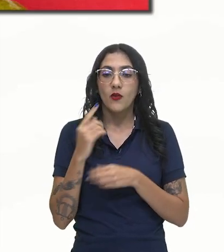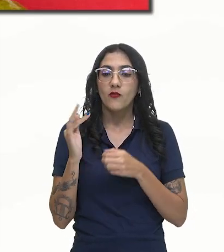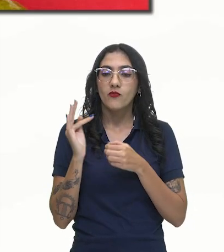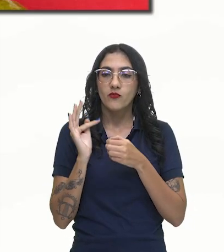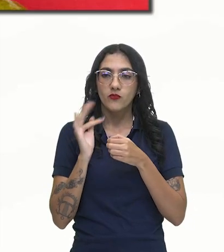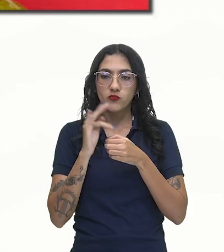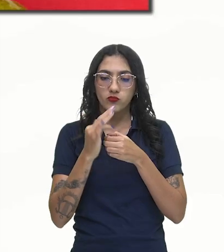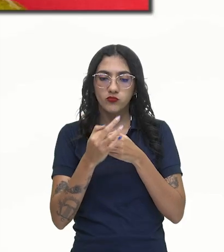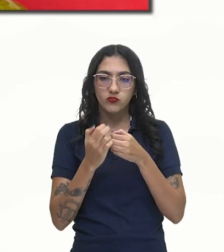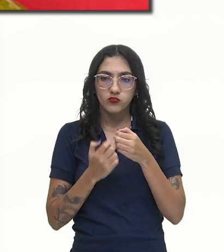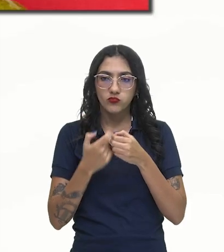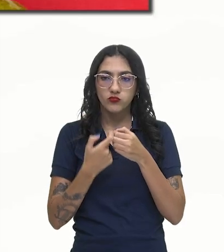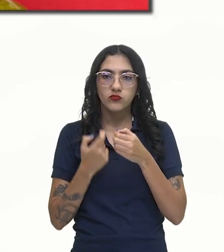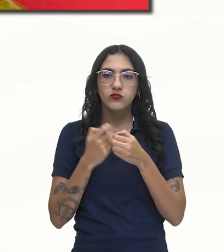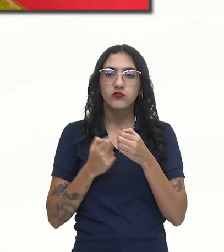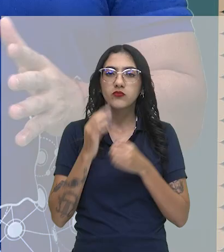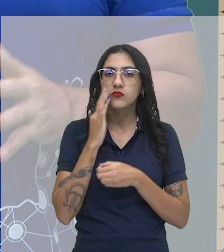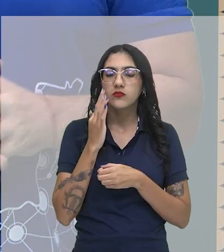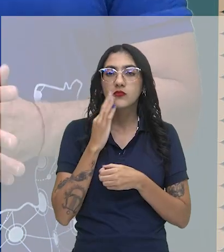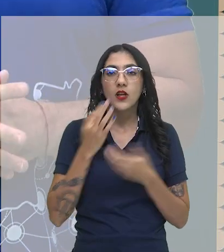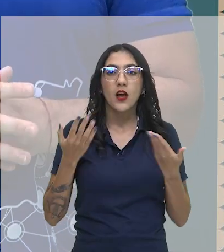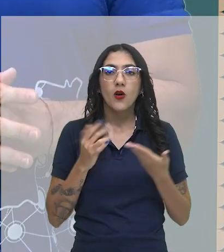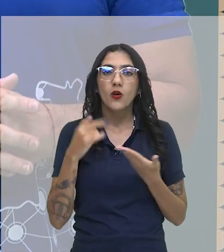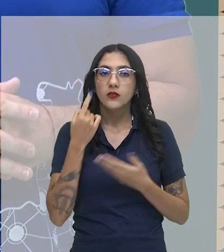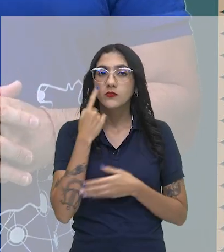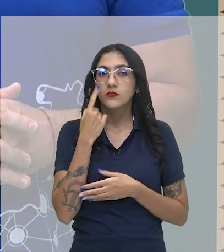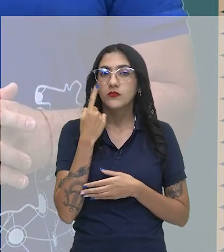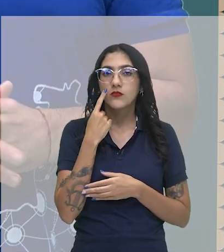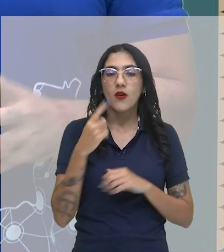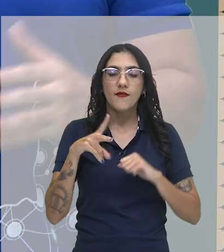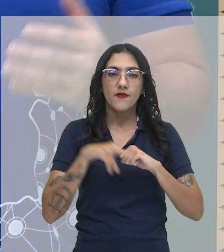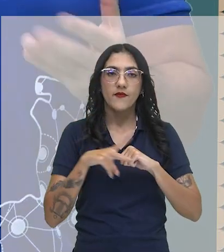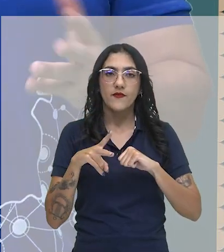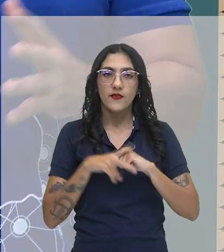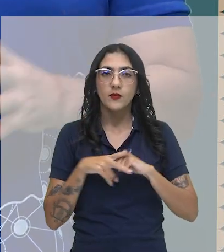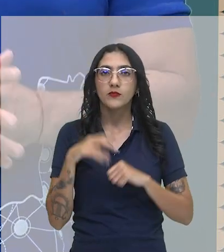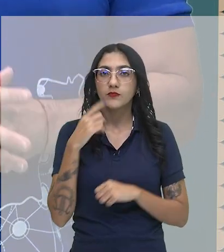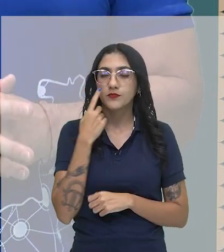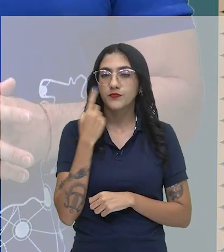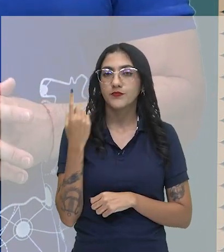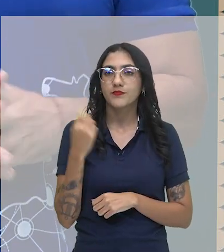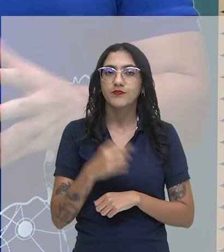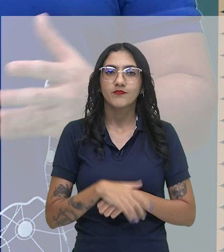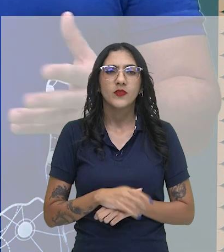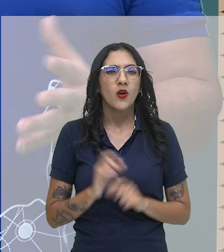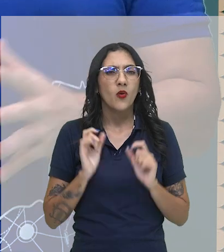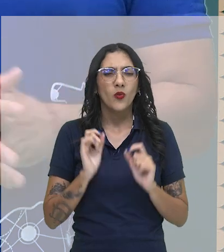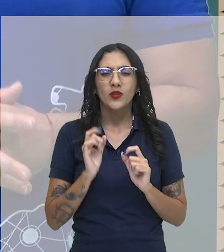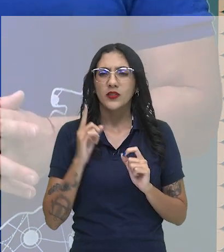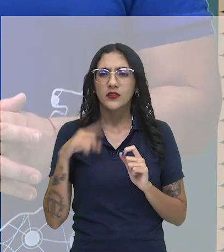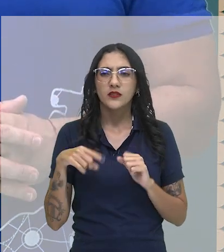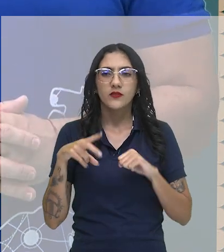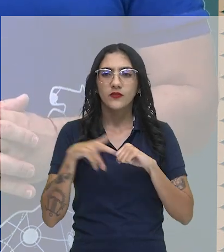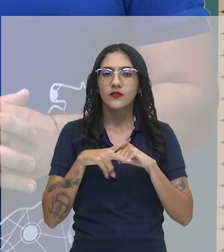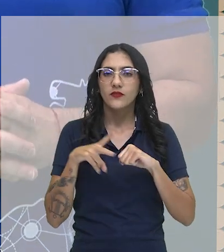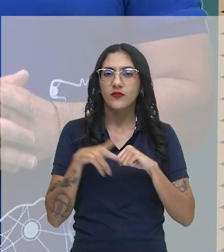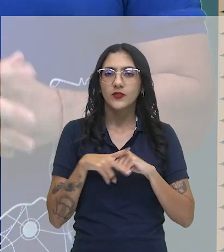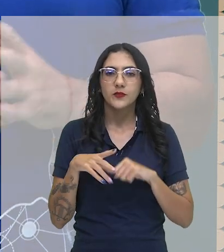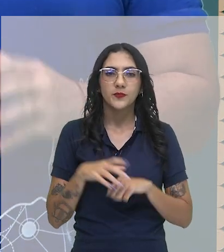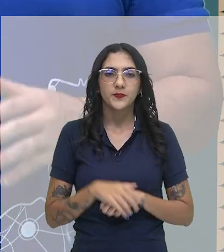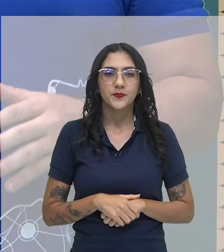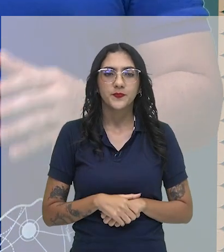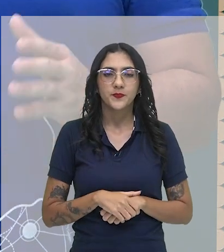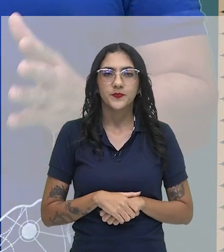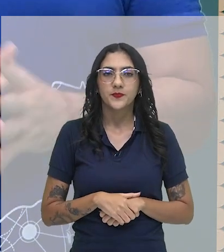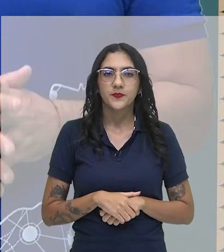um próximo assunto, que são os regular verbs. Regular verbs. O que são regular verbs, teacher? São